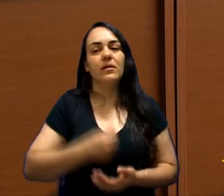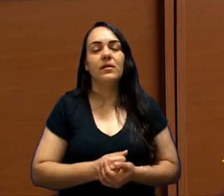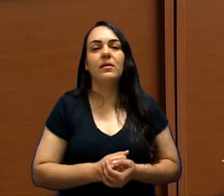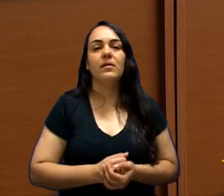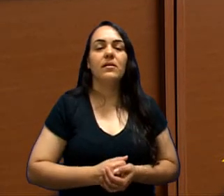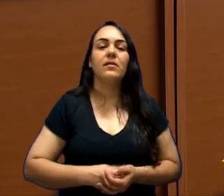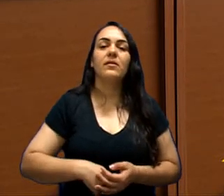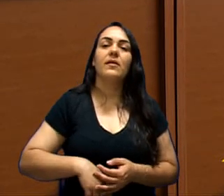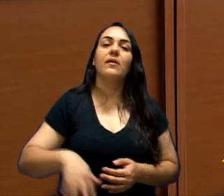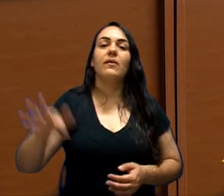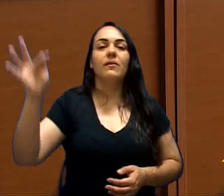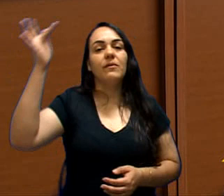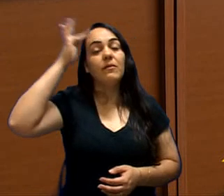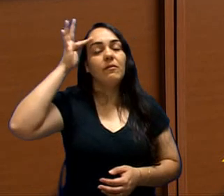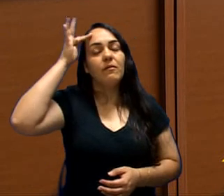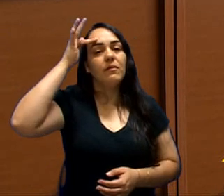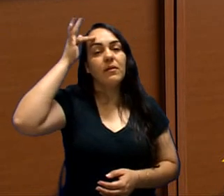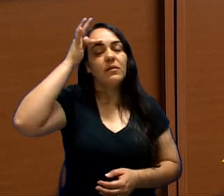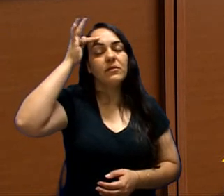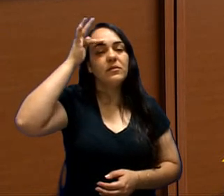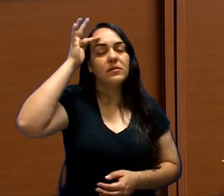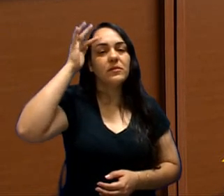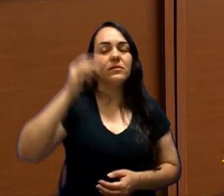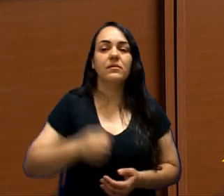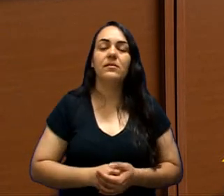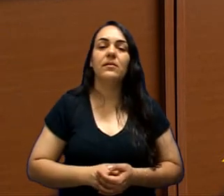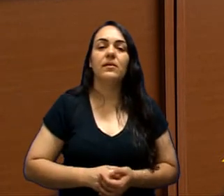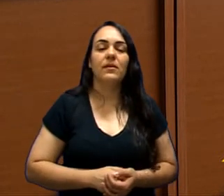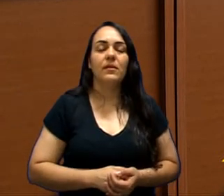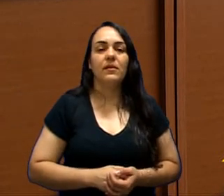Fausto Pérez, o voto.